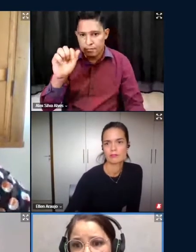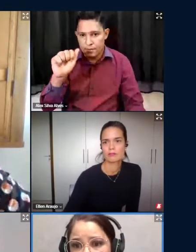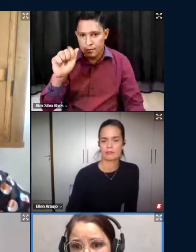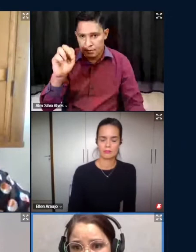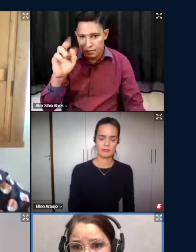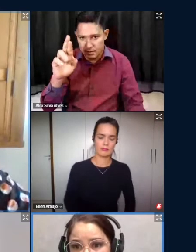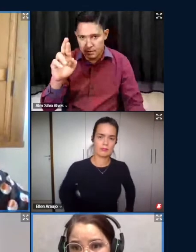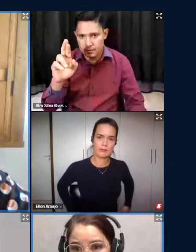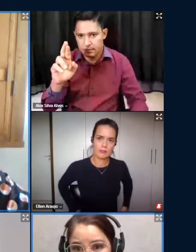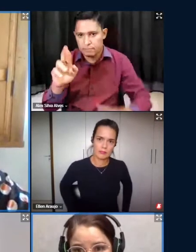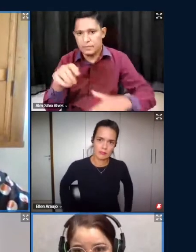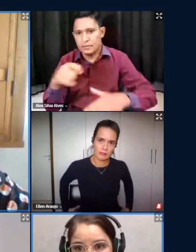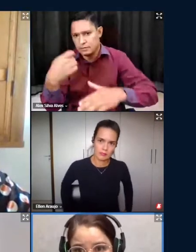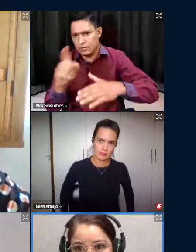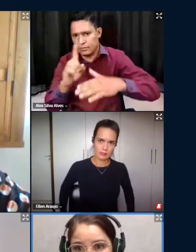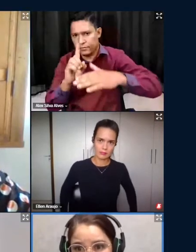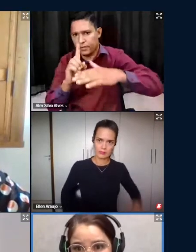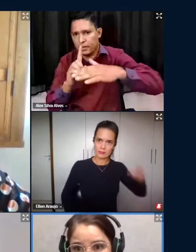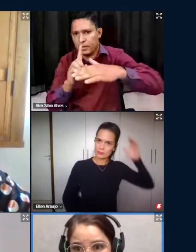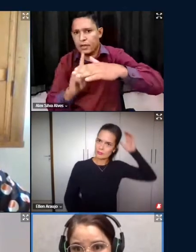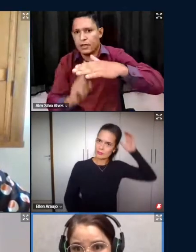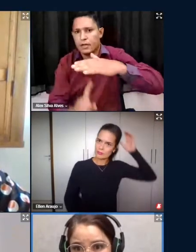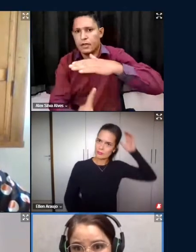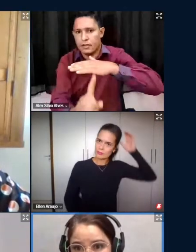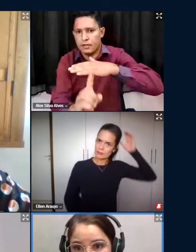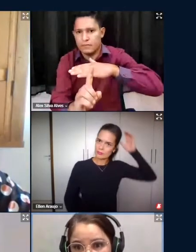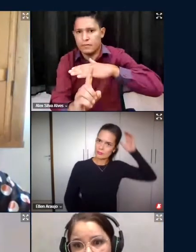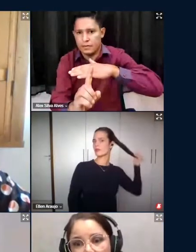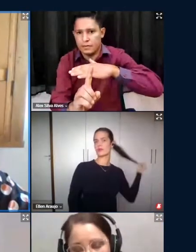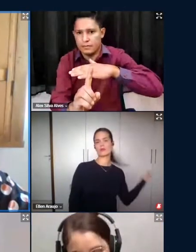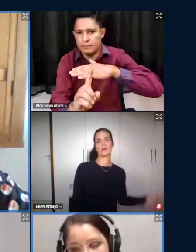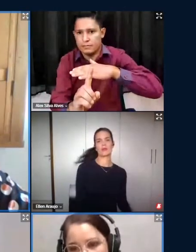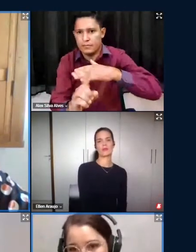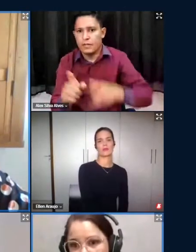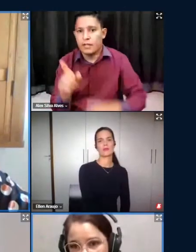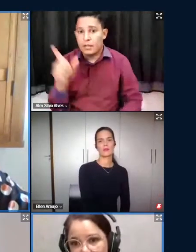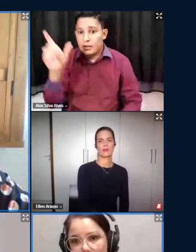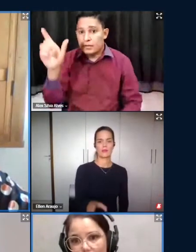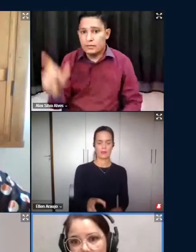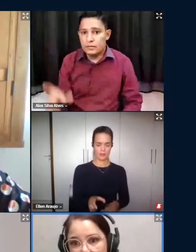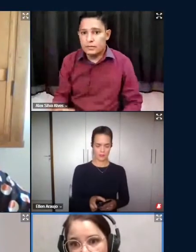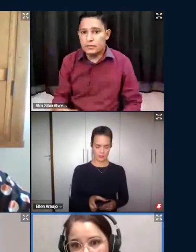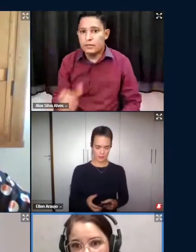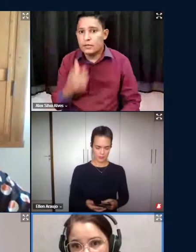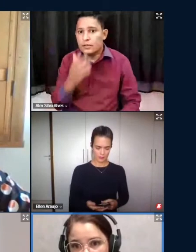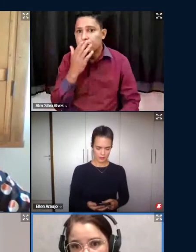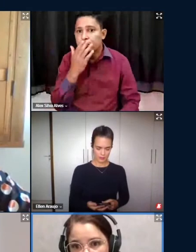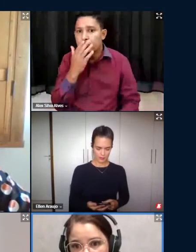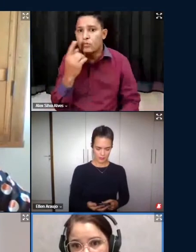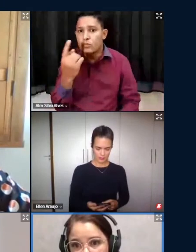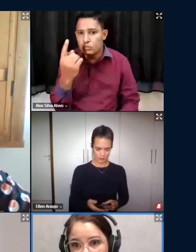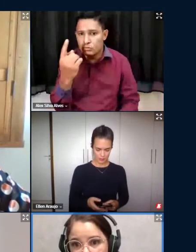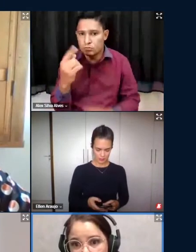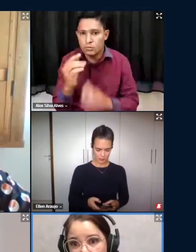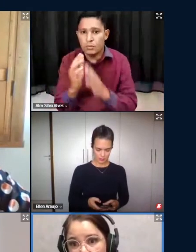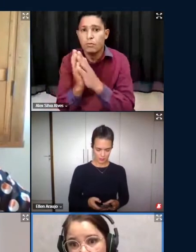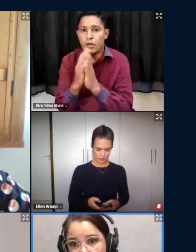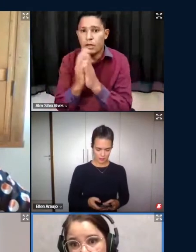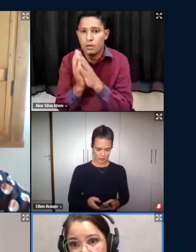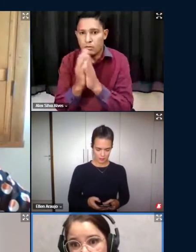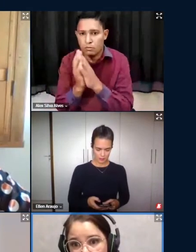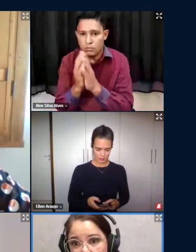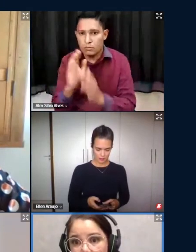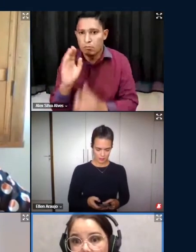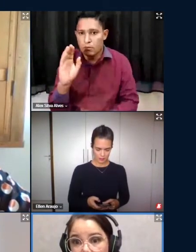É, a palavra avatar, o termo avatar, isso. Seria esse o sinal correspondente? Ele